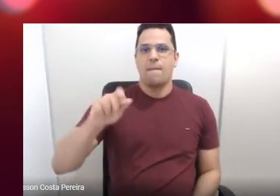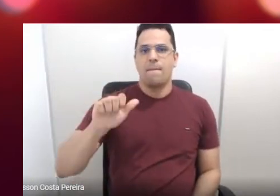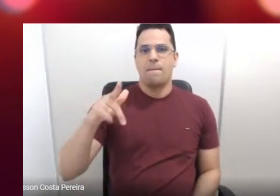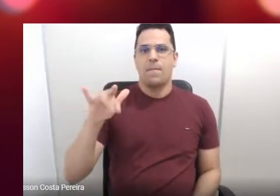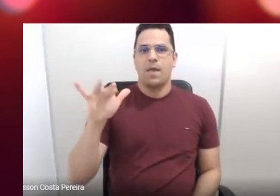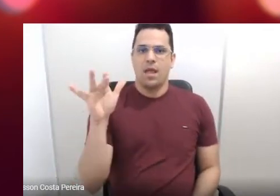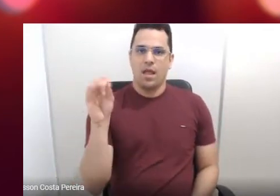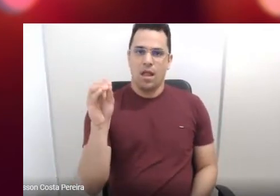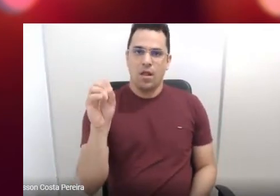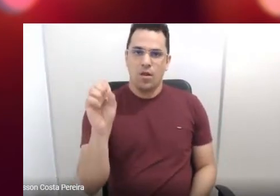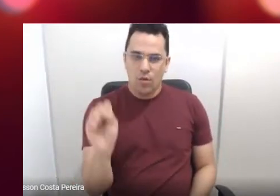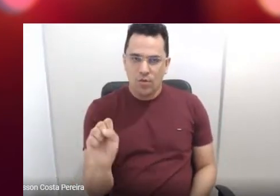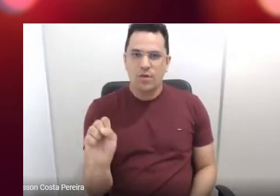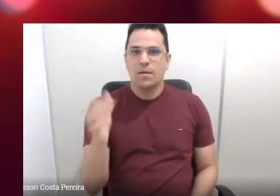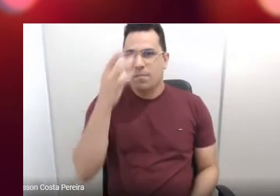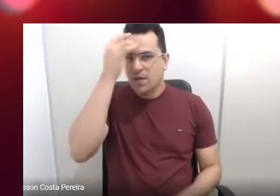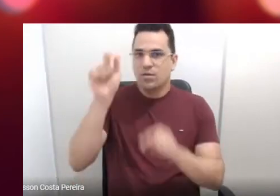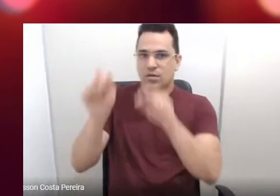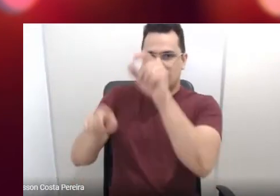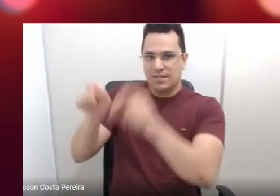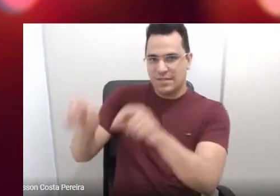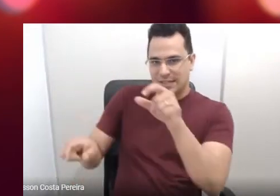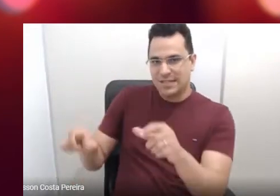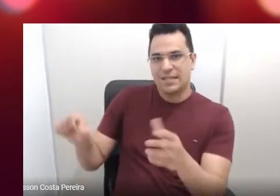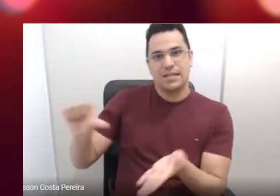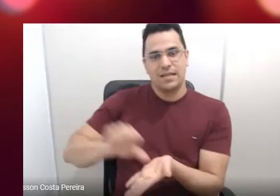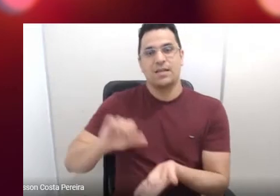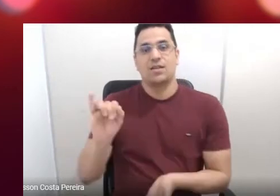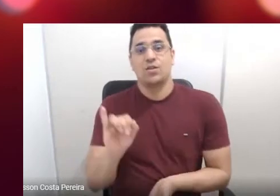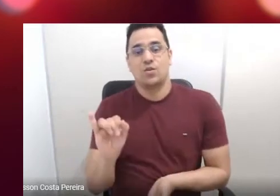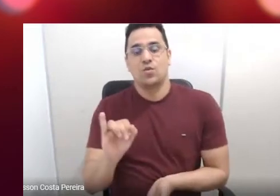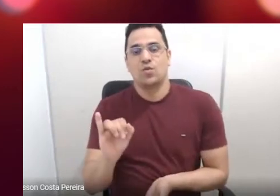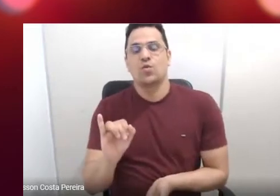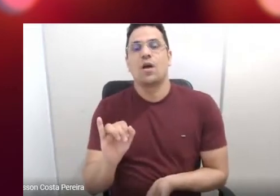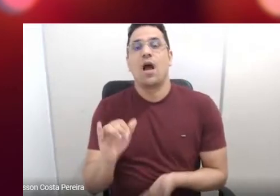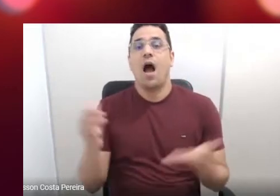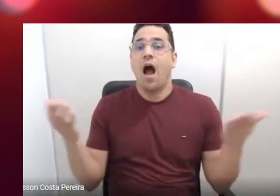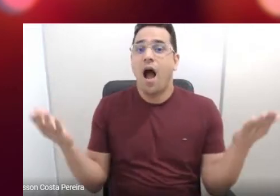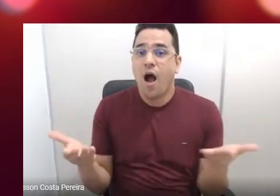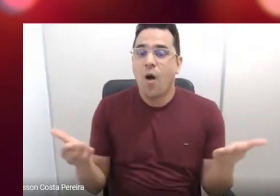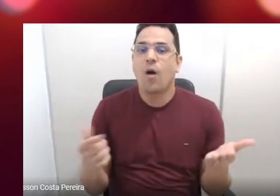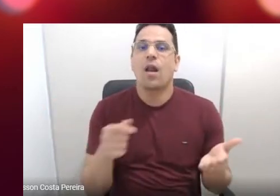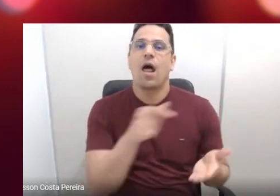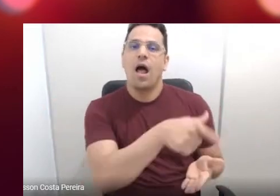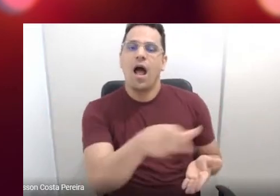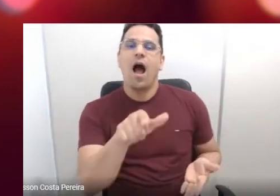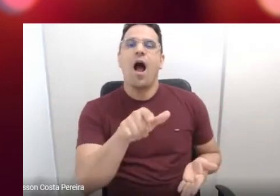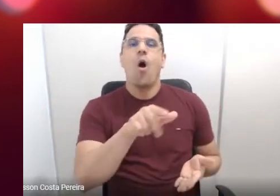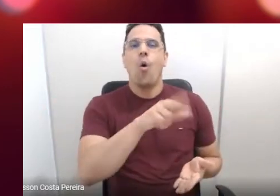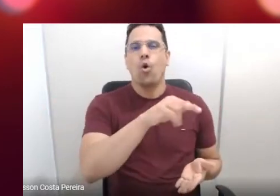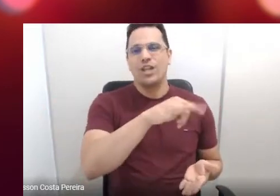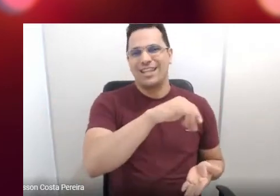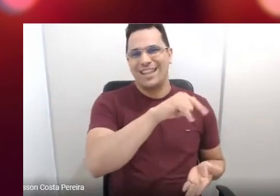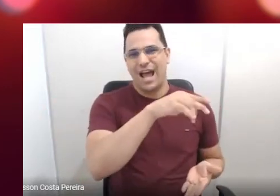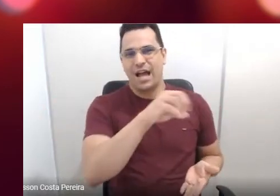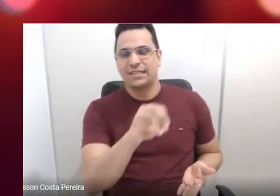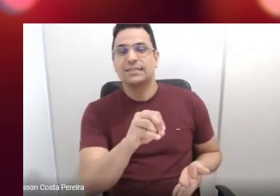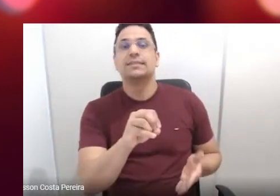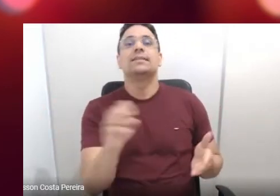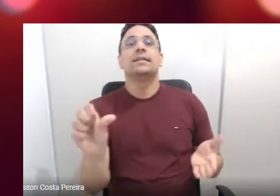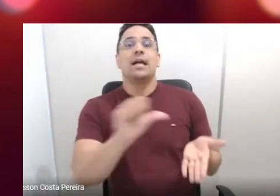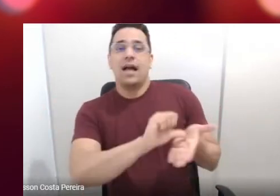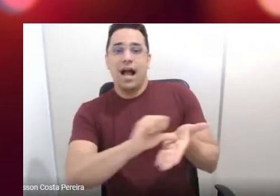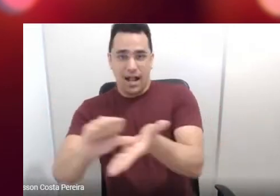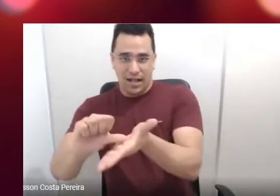serviços de emissão de empenhos, que antes era executada por servidores da sede e hoje é executado nas